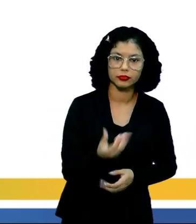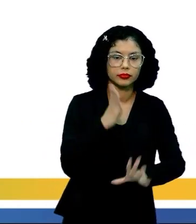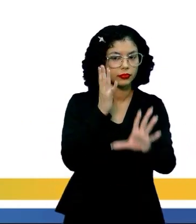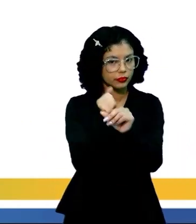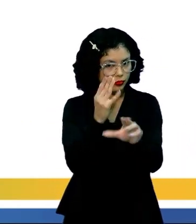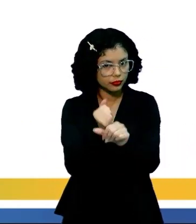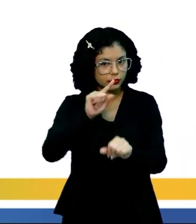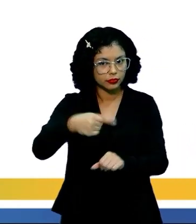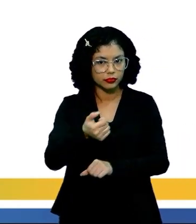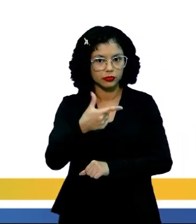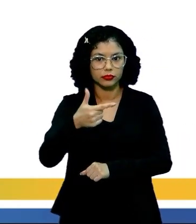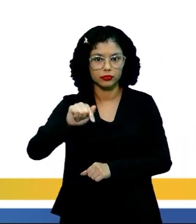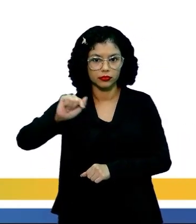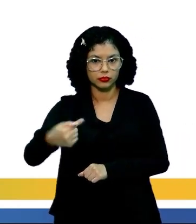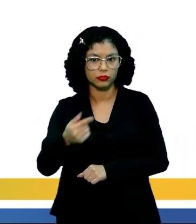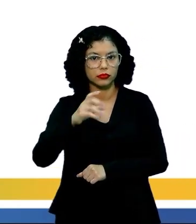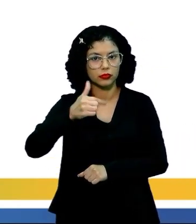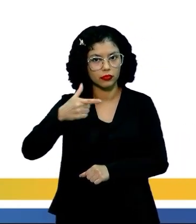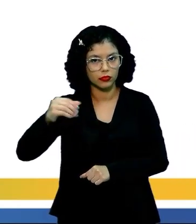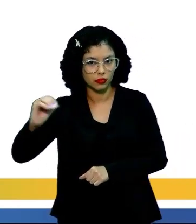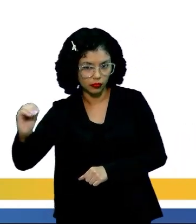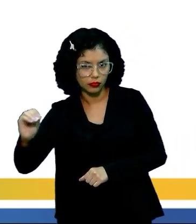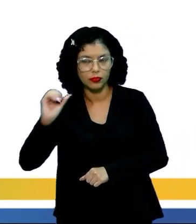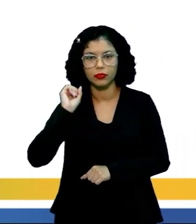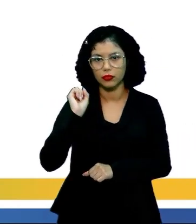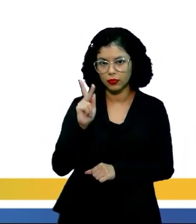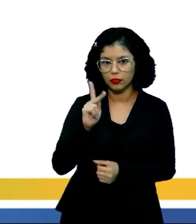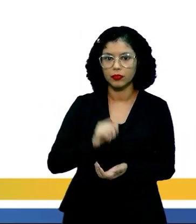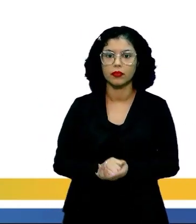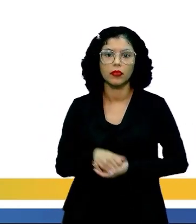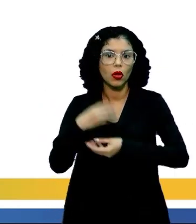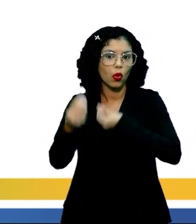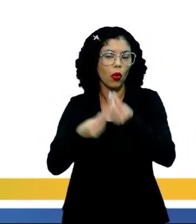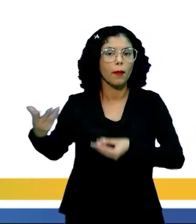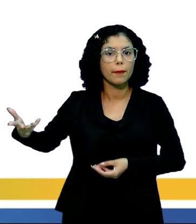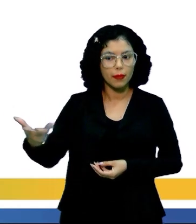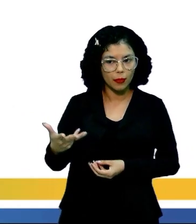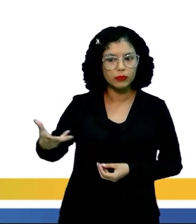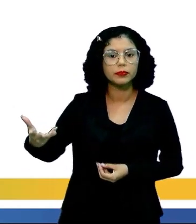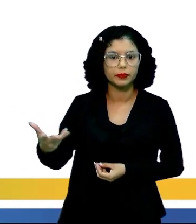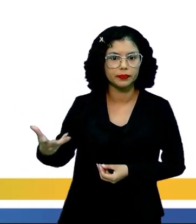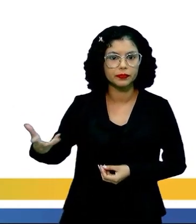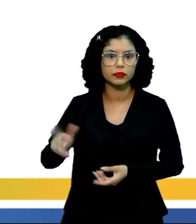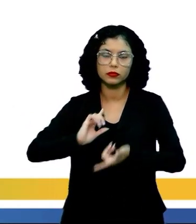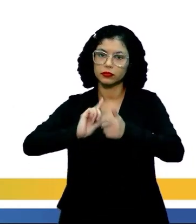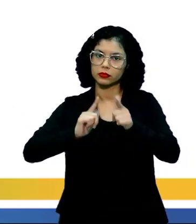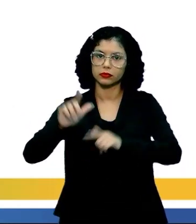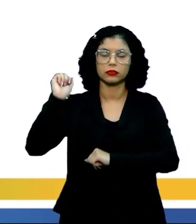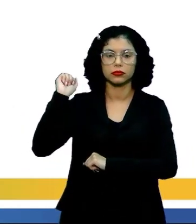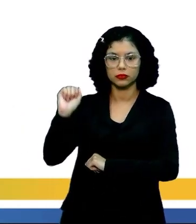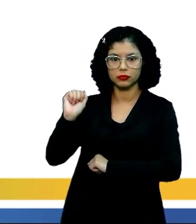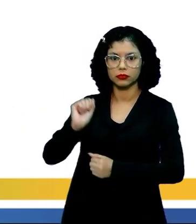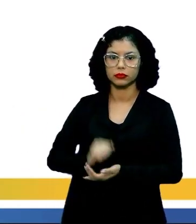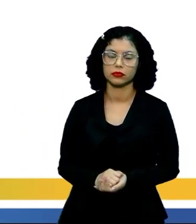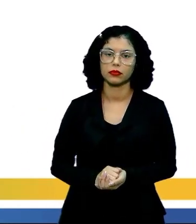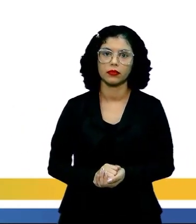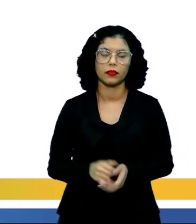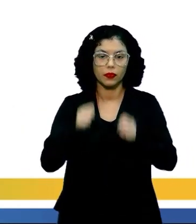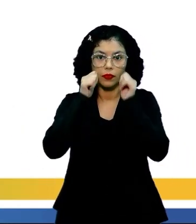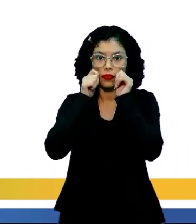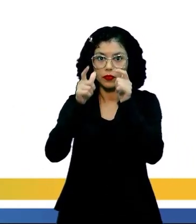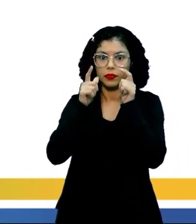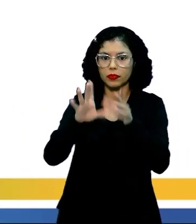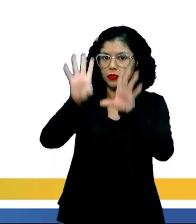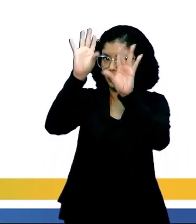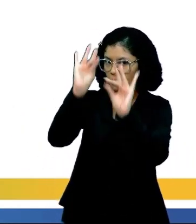mais 1.200 vai para 7.200, certo? Então, com base nisso, pessoal, o gabarito vai ser a letra A. Preste